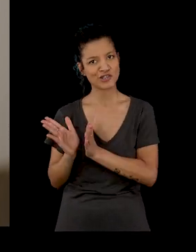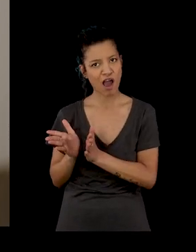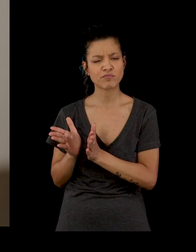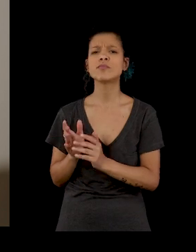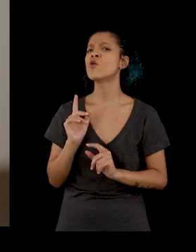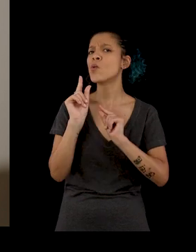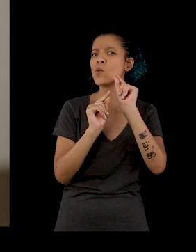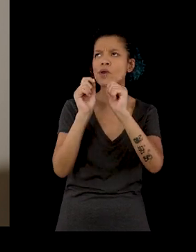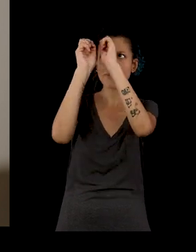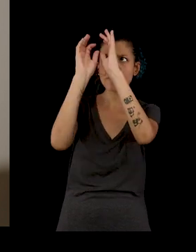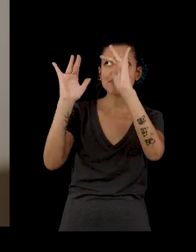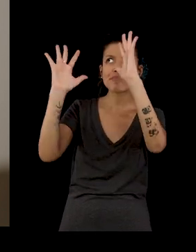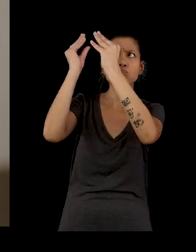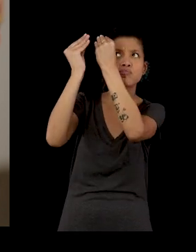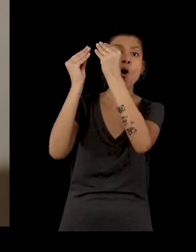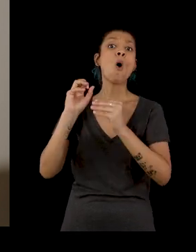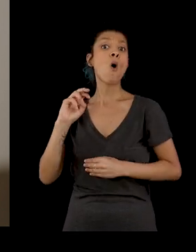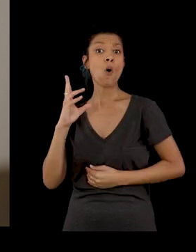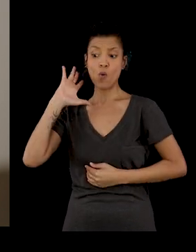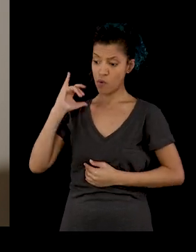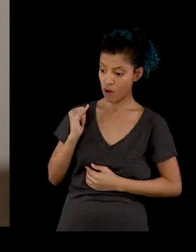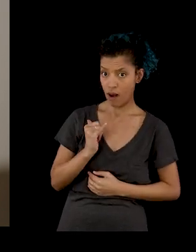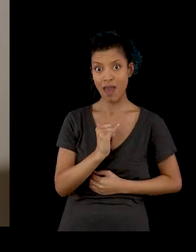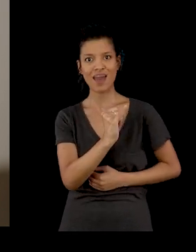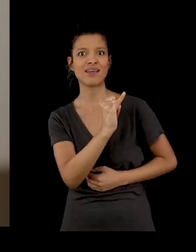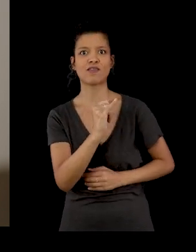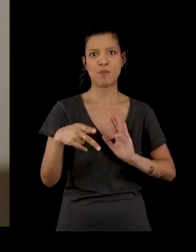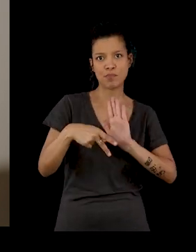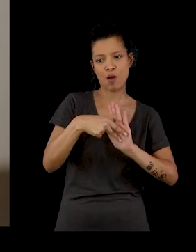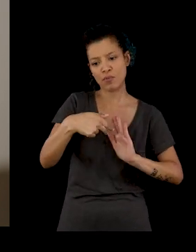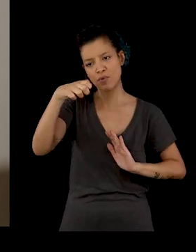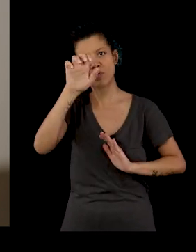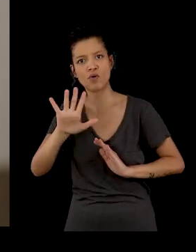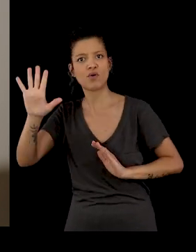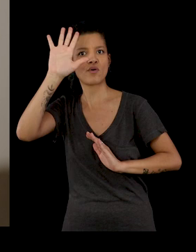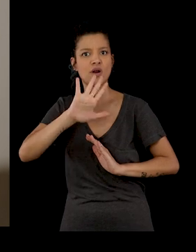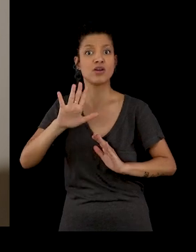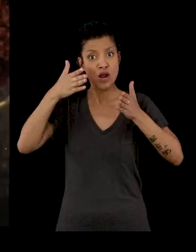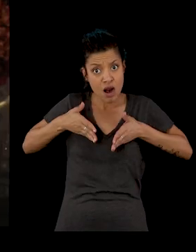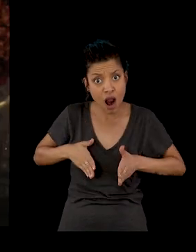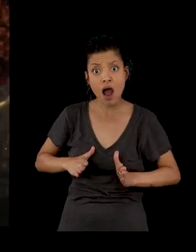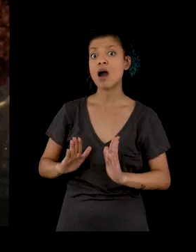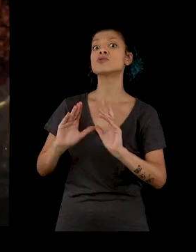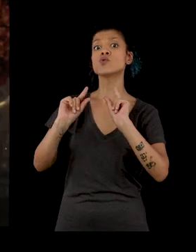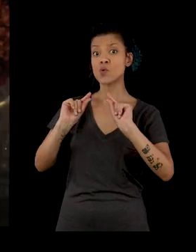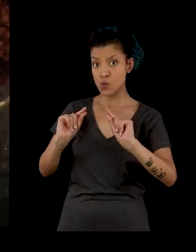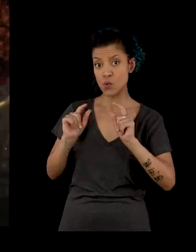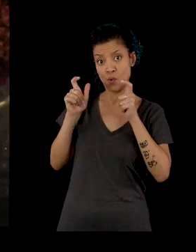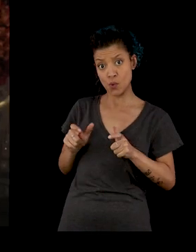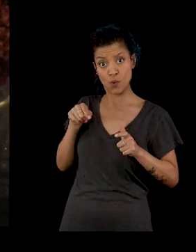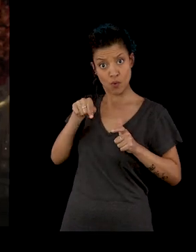Aquelas fantasias ou aquelas lendas nordestinas que têm nascimento no medievo. O